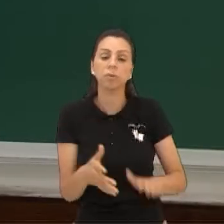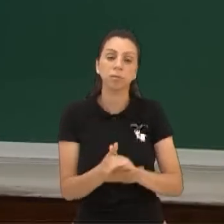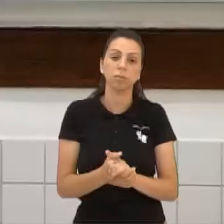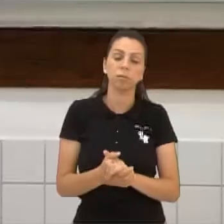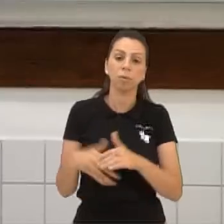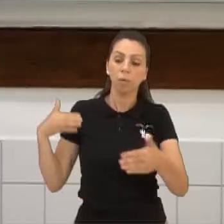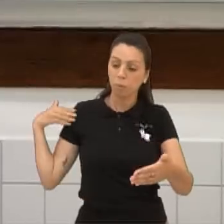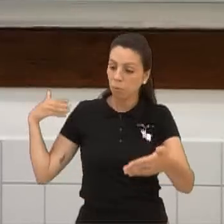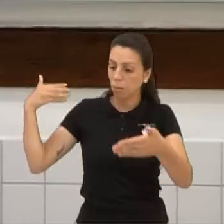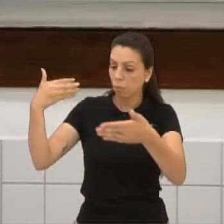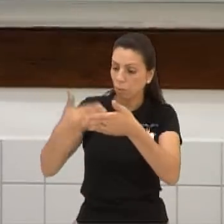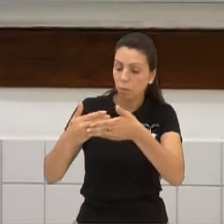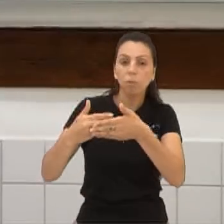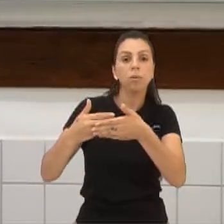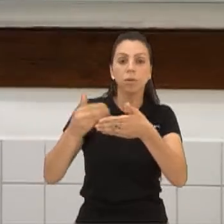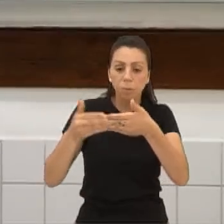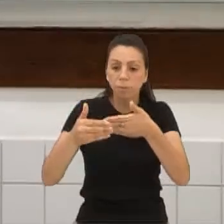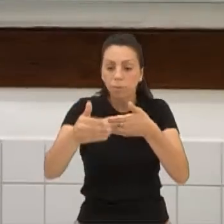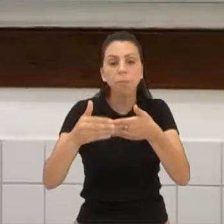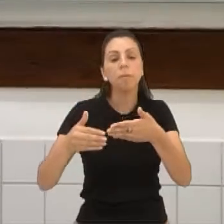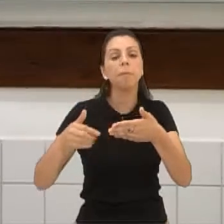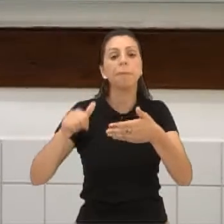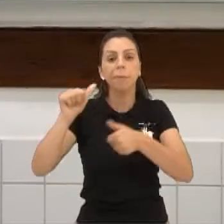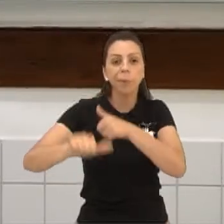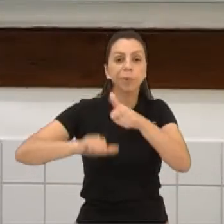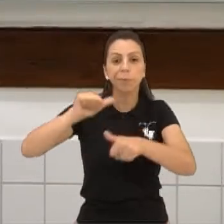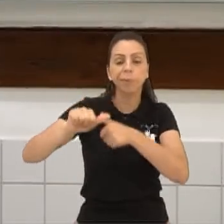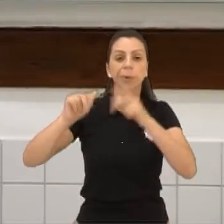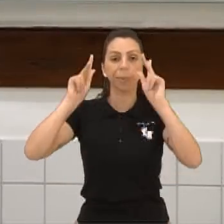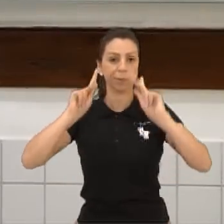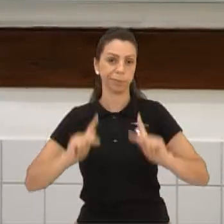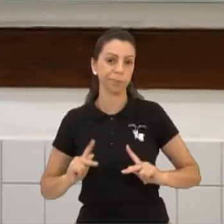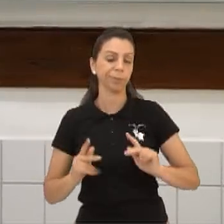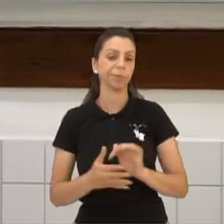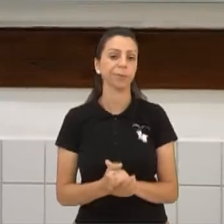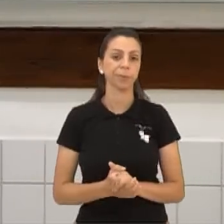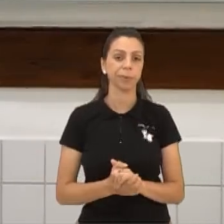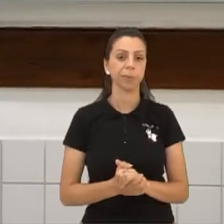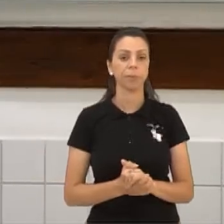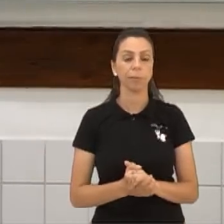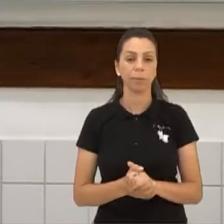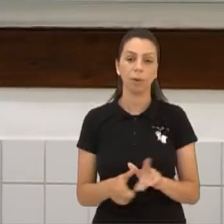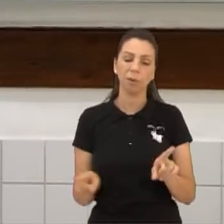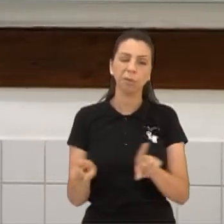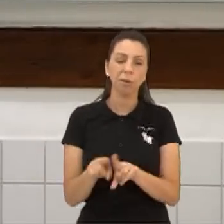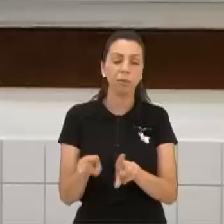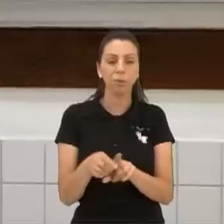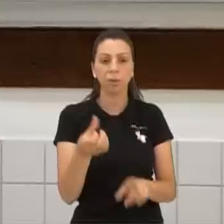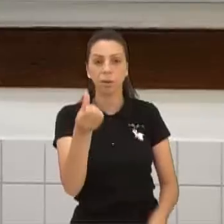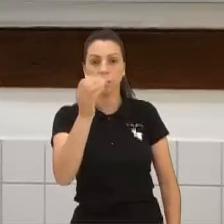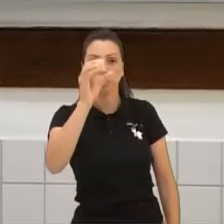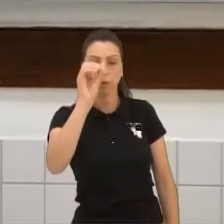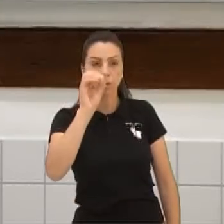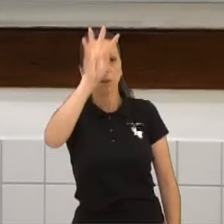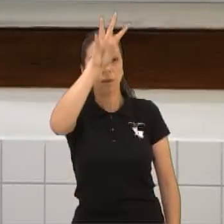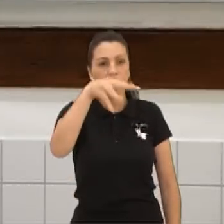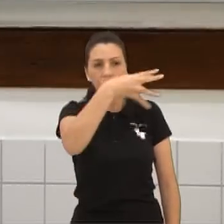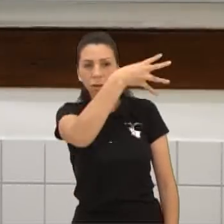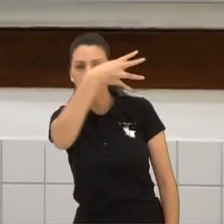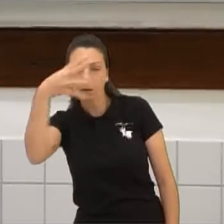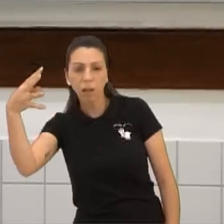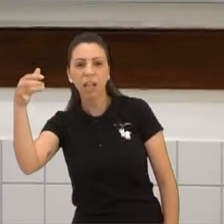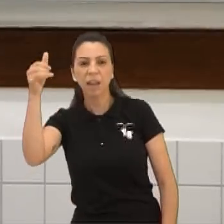partir daí, muitas coisas o homem adquiriu mesmo. Olha, nós passamos lá de 60 elementos na tabela periódica